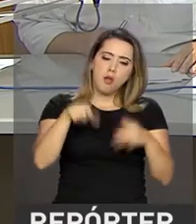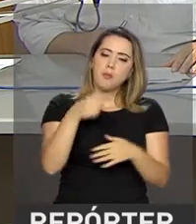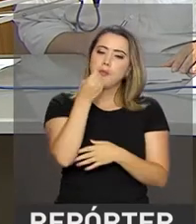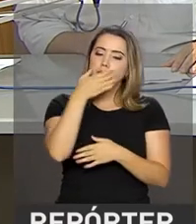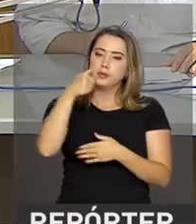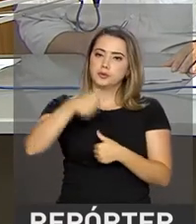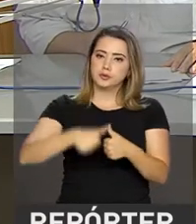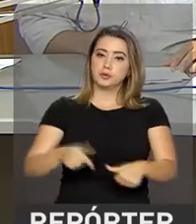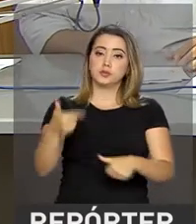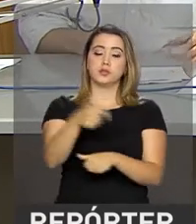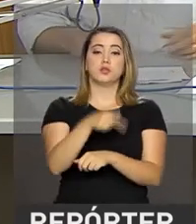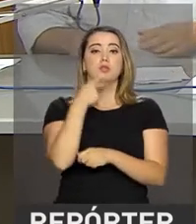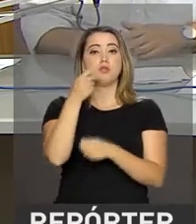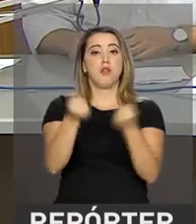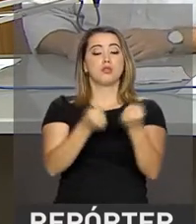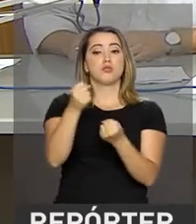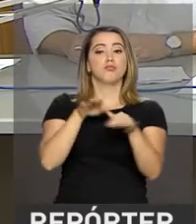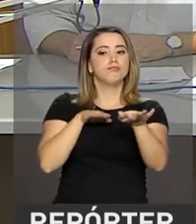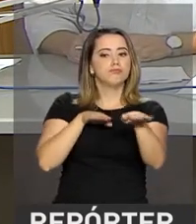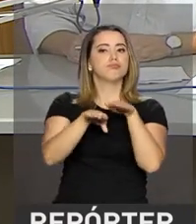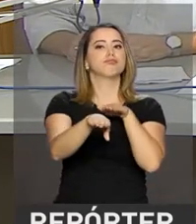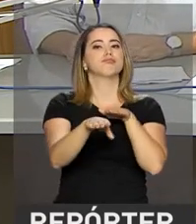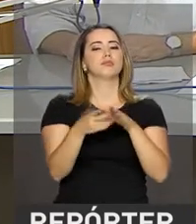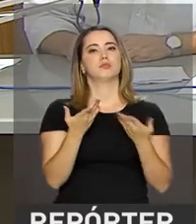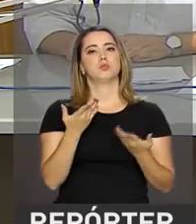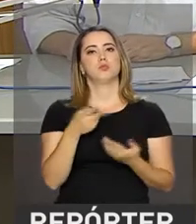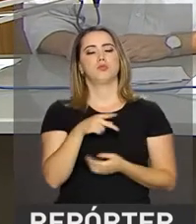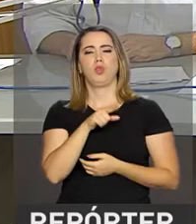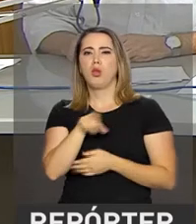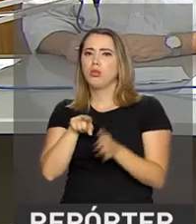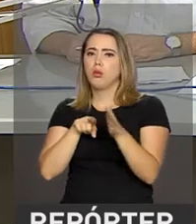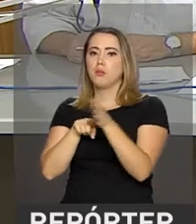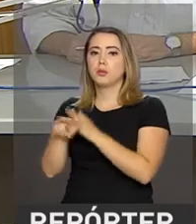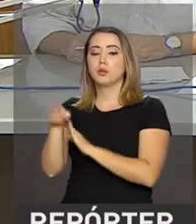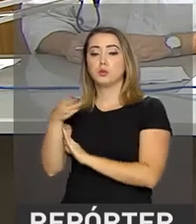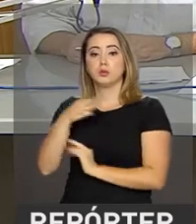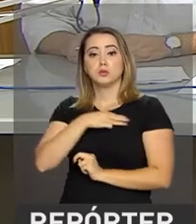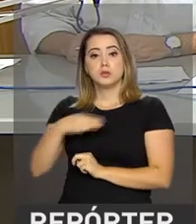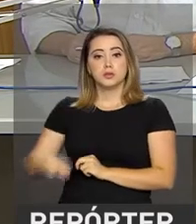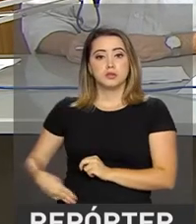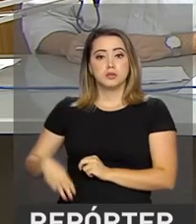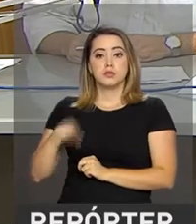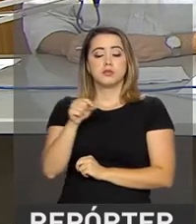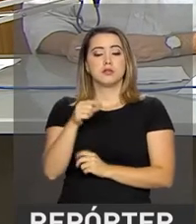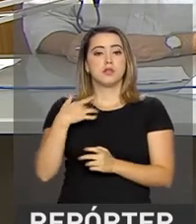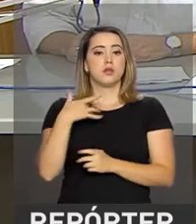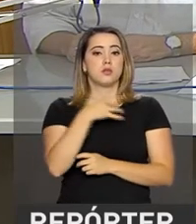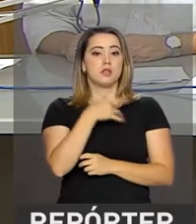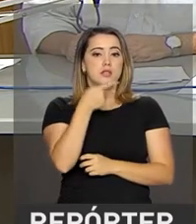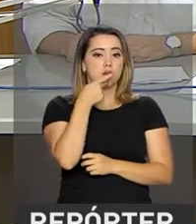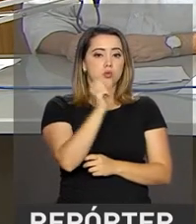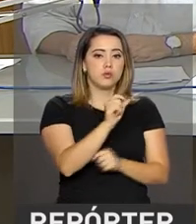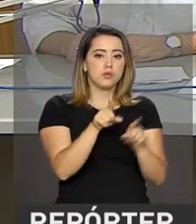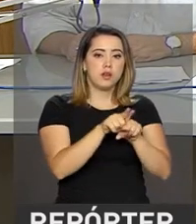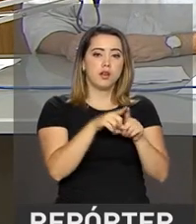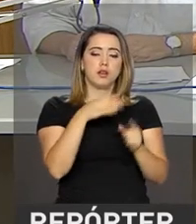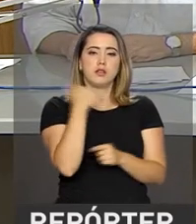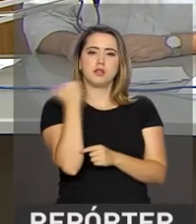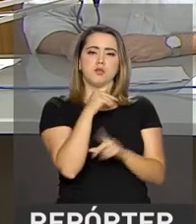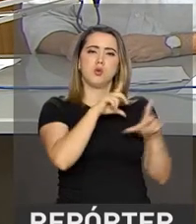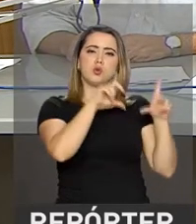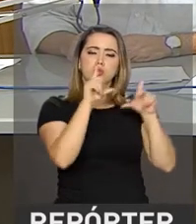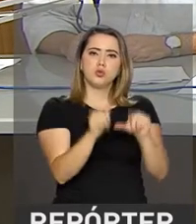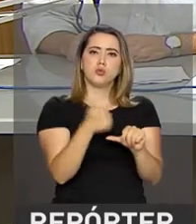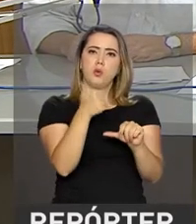vez para falar um pouco de trânsito diretor segundo o ministério da saúde entre 2014 e 2015 o número de mortes no trânsito caiu 11%